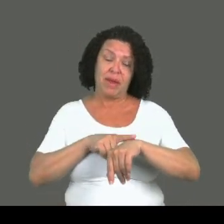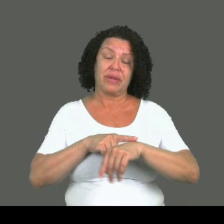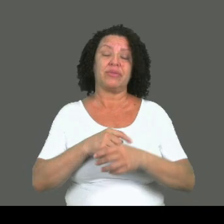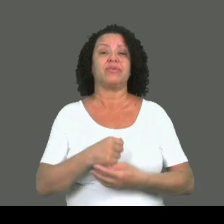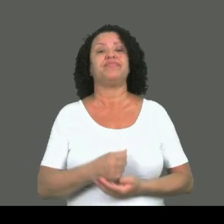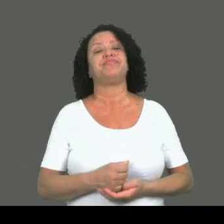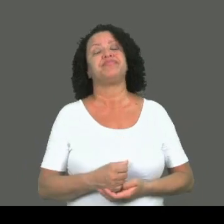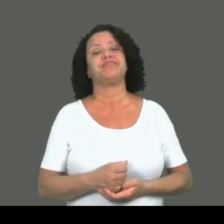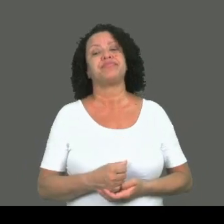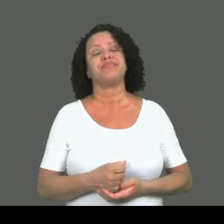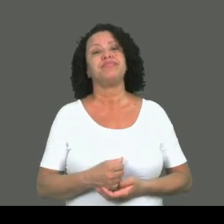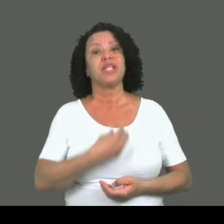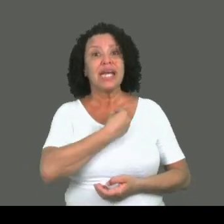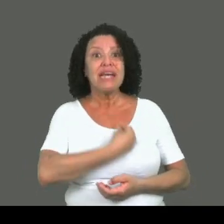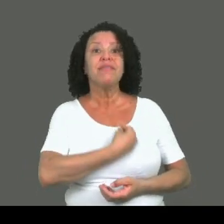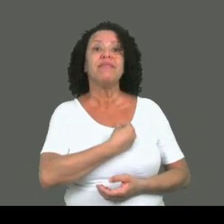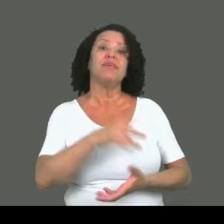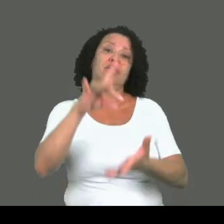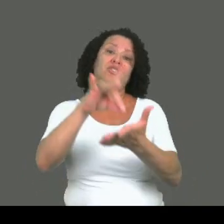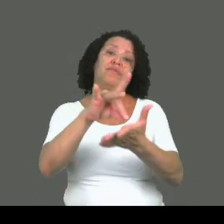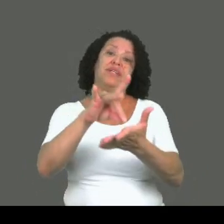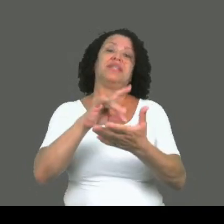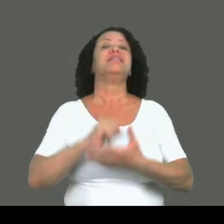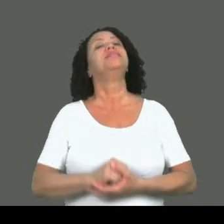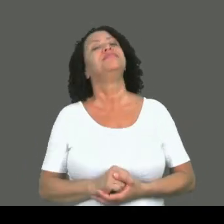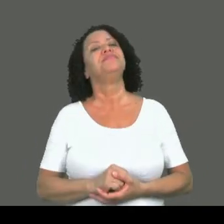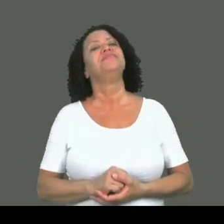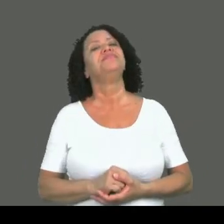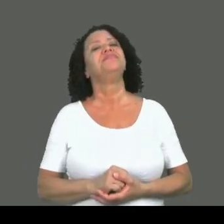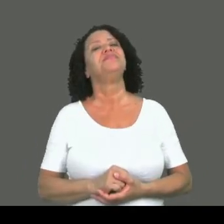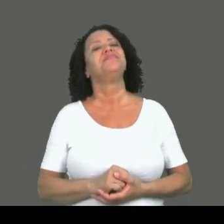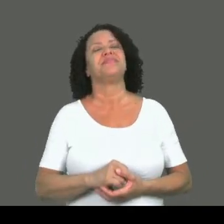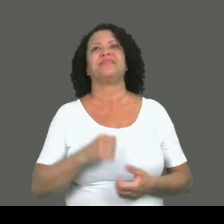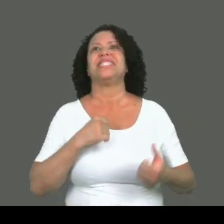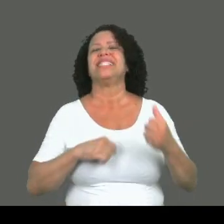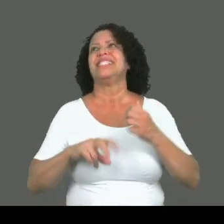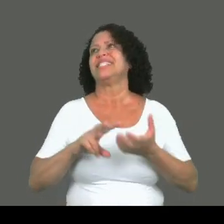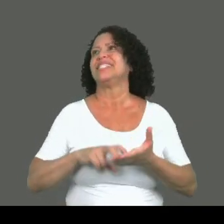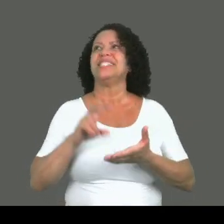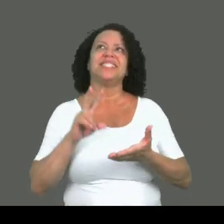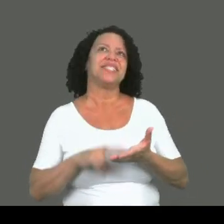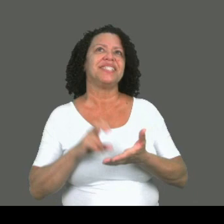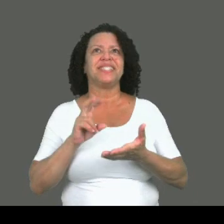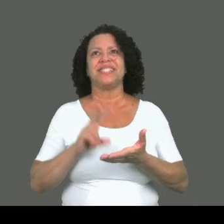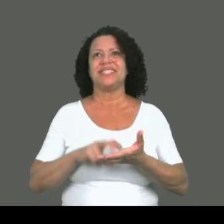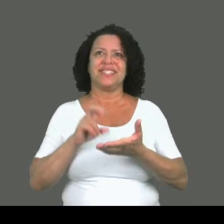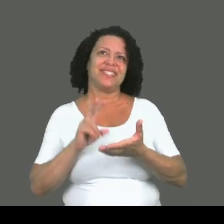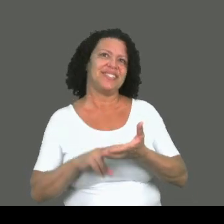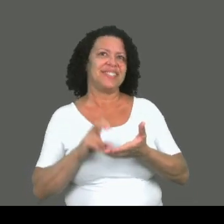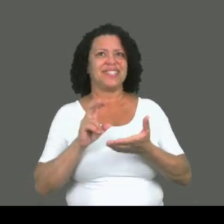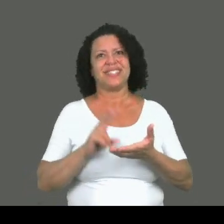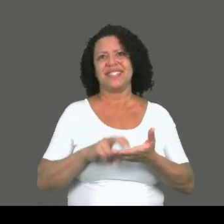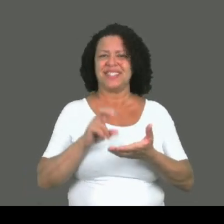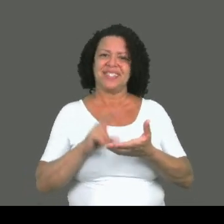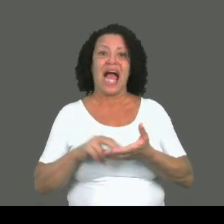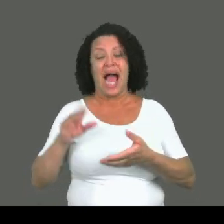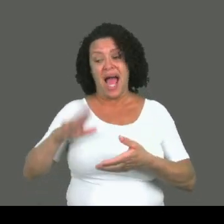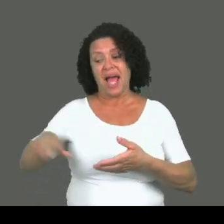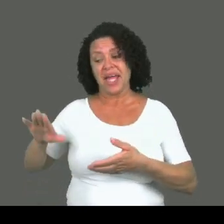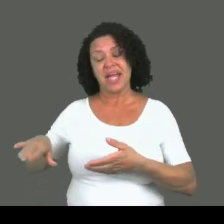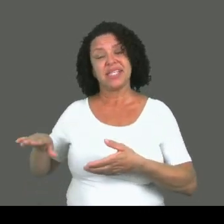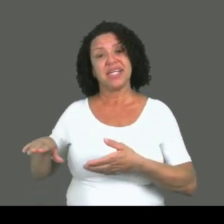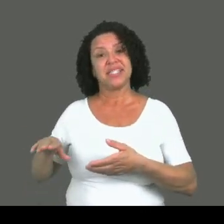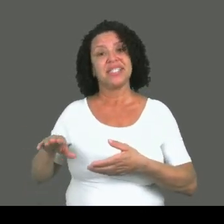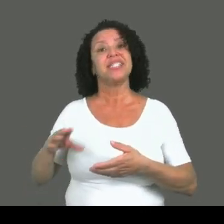momentos vividos com toda a intensidade. A criança, ela está presente no que ela está